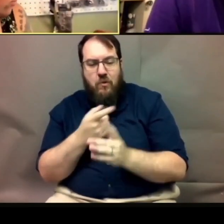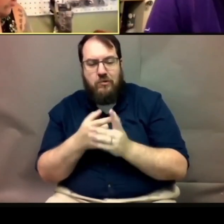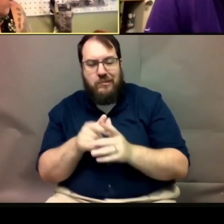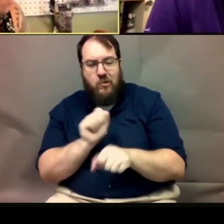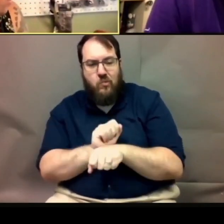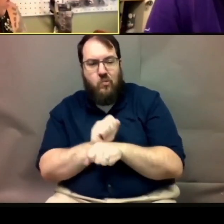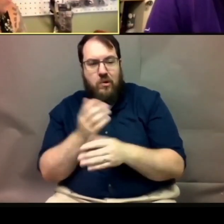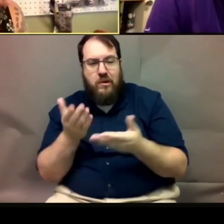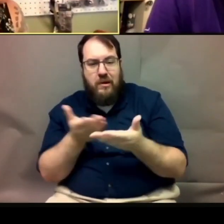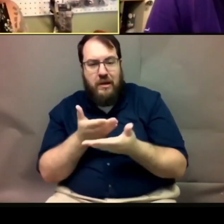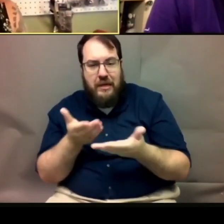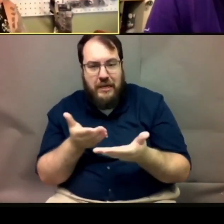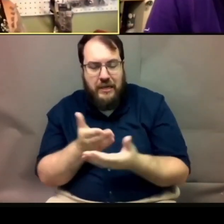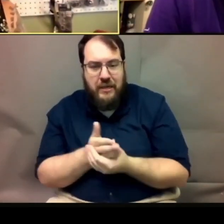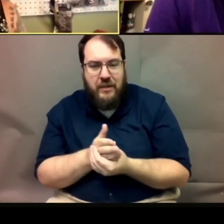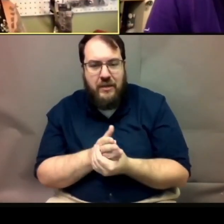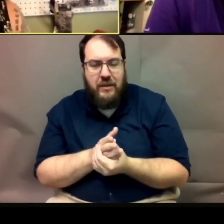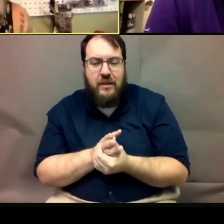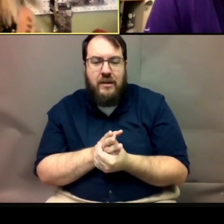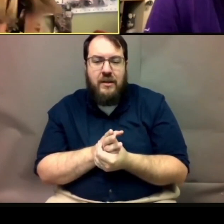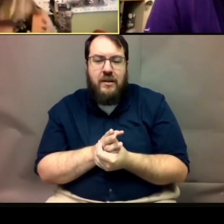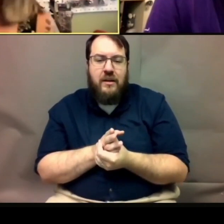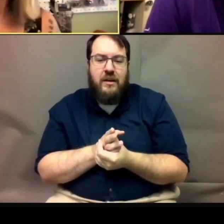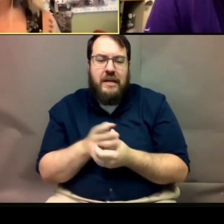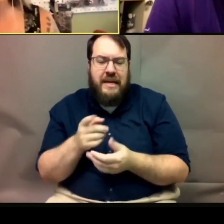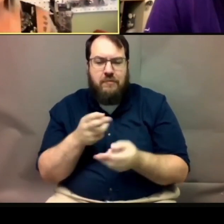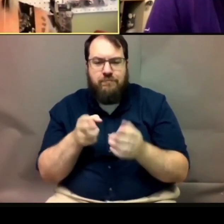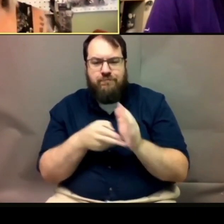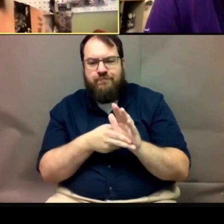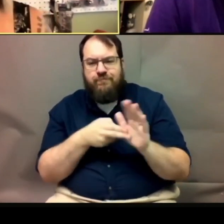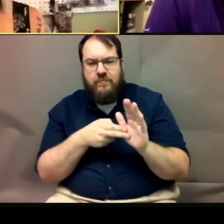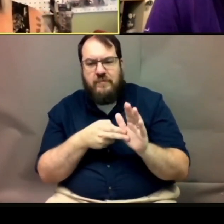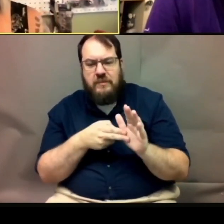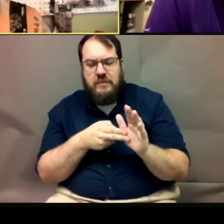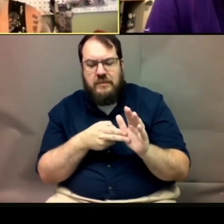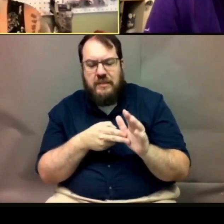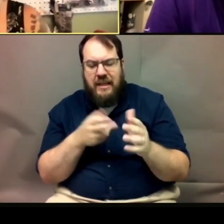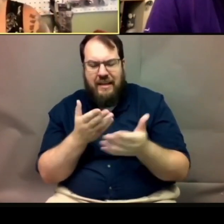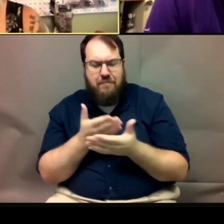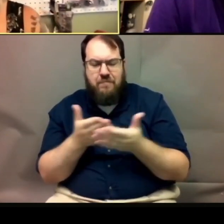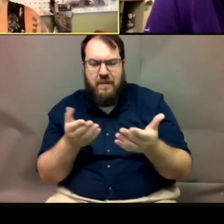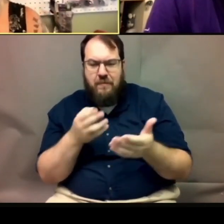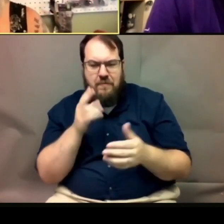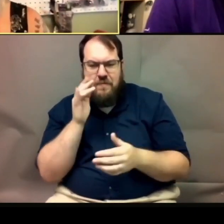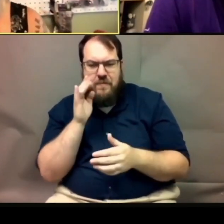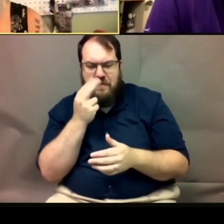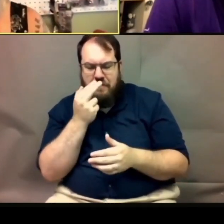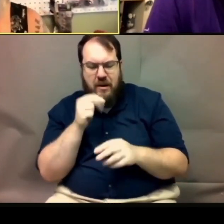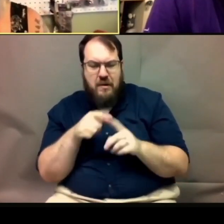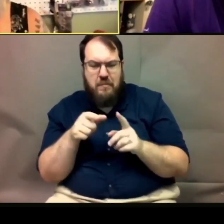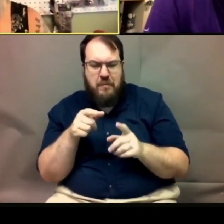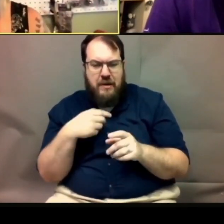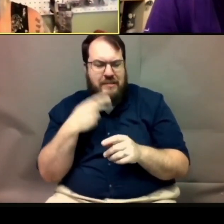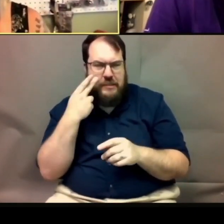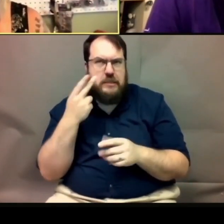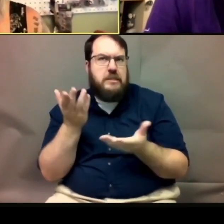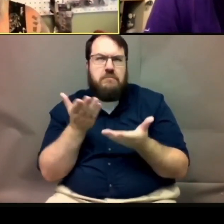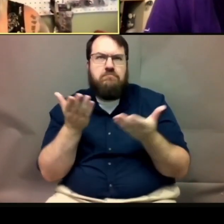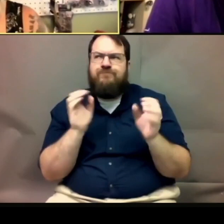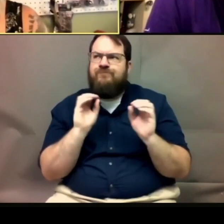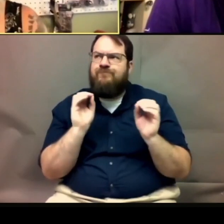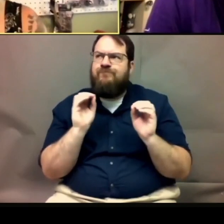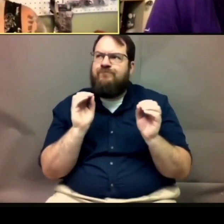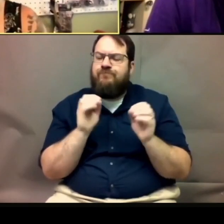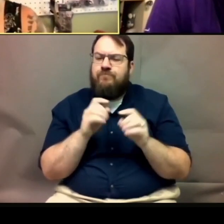antes dele trabalhar para Make Make que foi o Evil Genius tradução livre do livro do título do livro é o